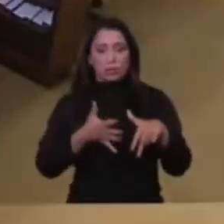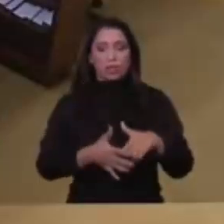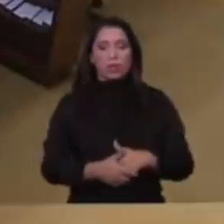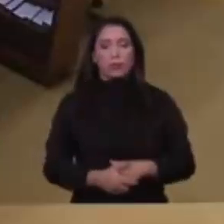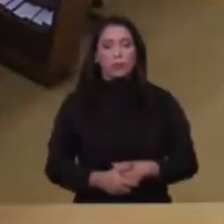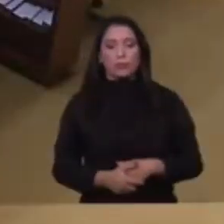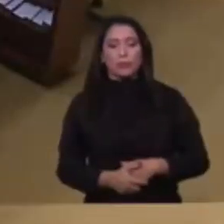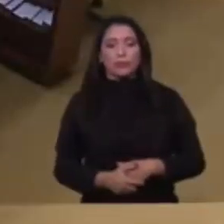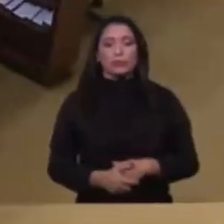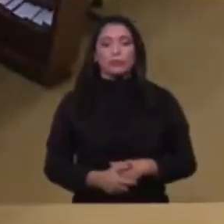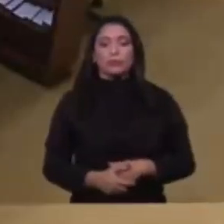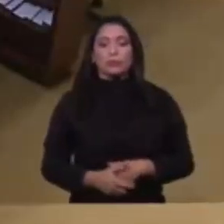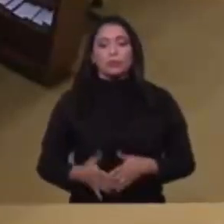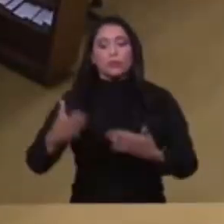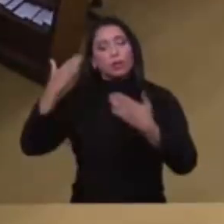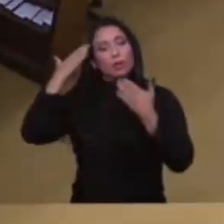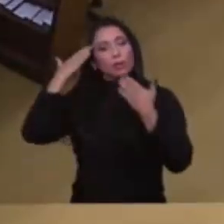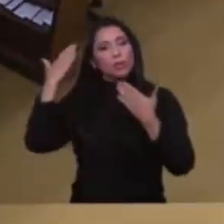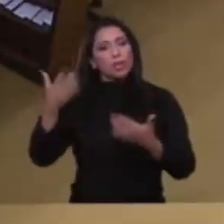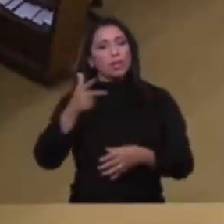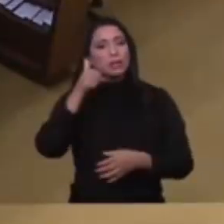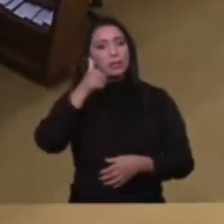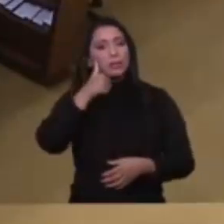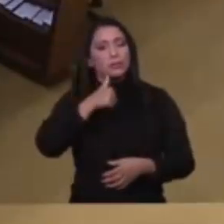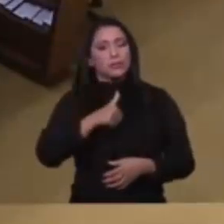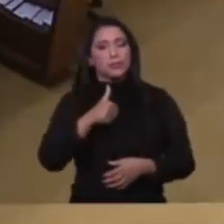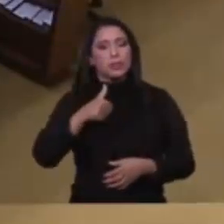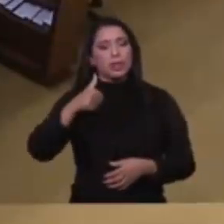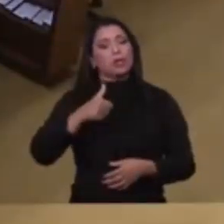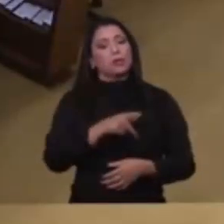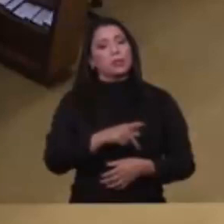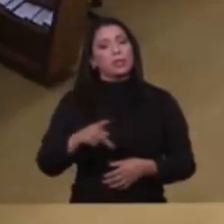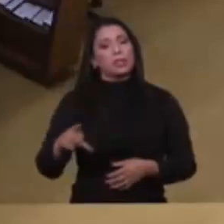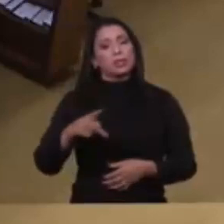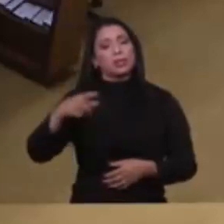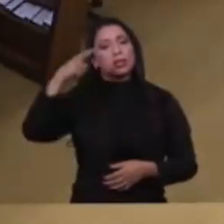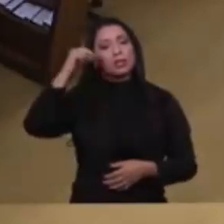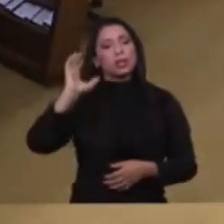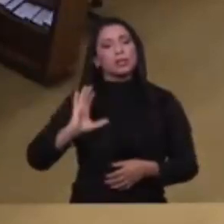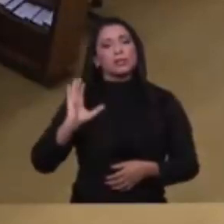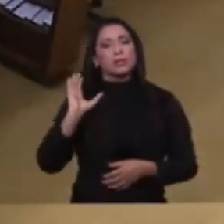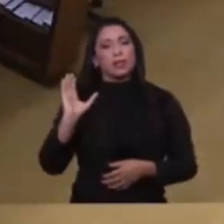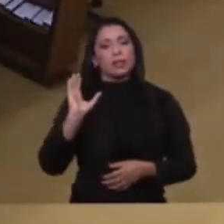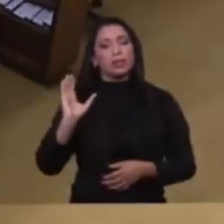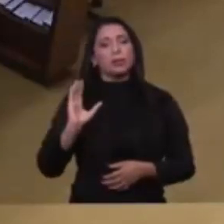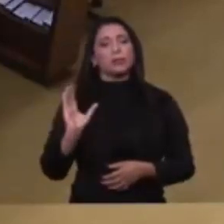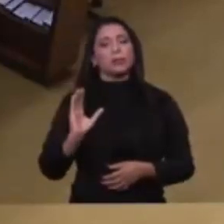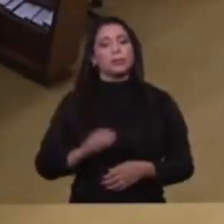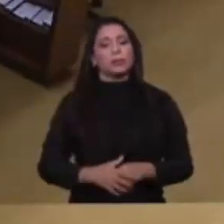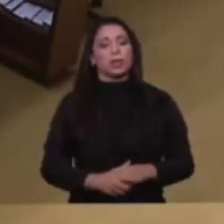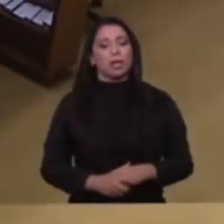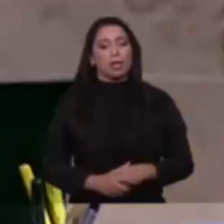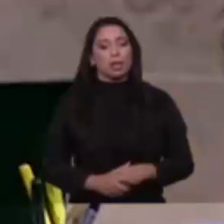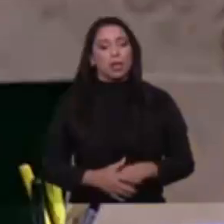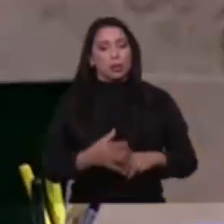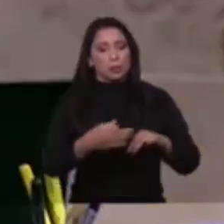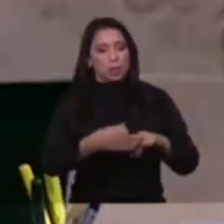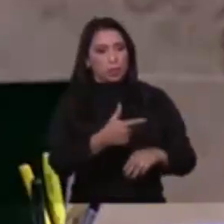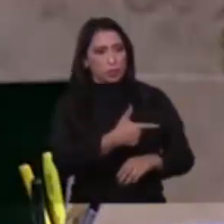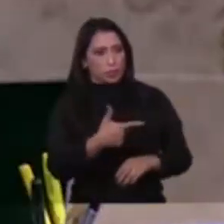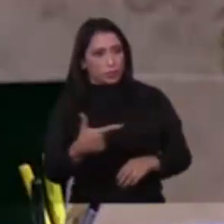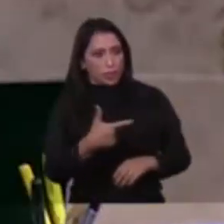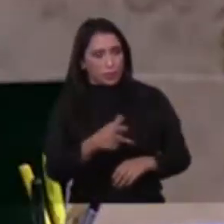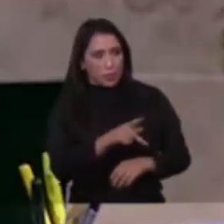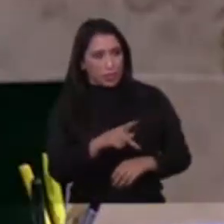Obrigado, excelentíssima senhora presidente Rosa Weber, excelentíssimo senhor ministro vice-presidente